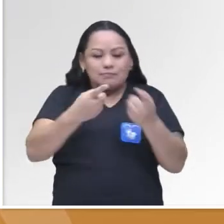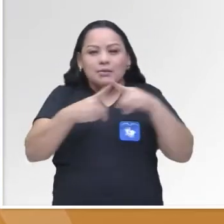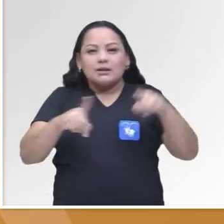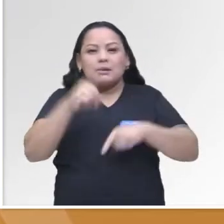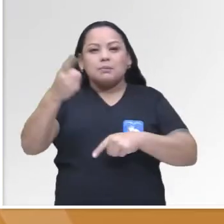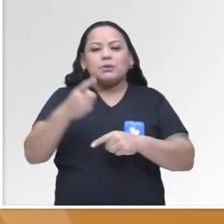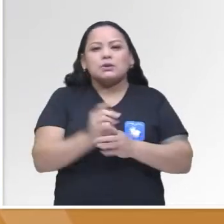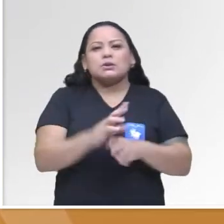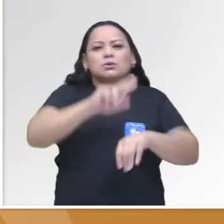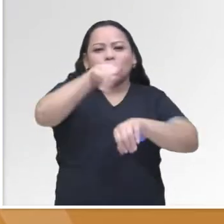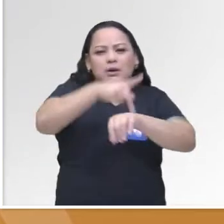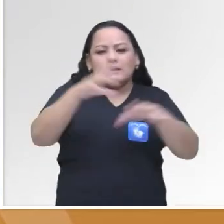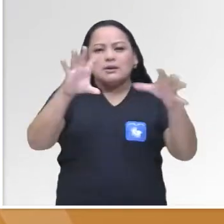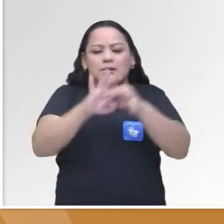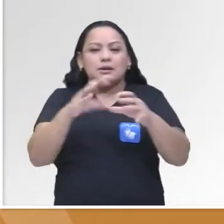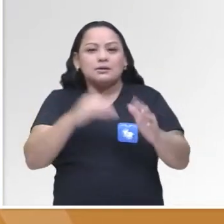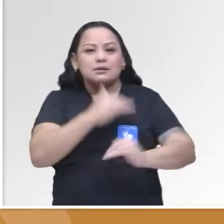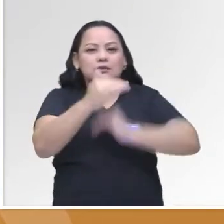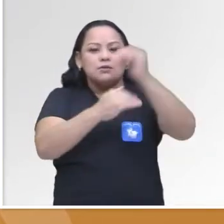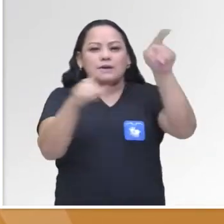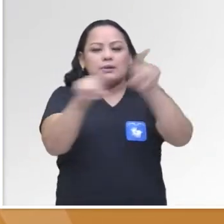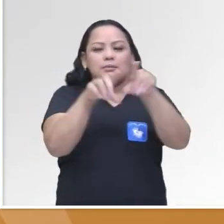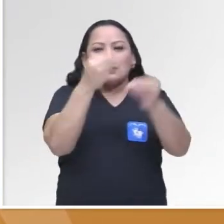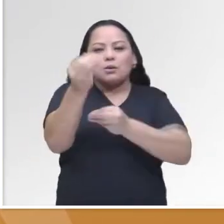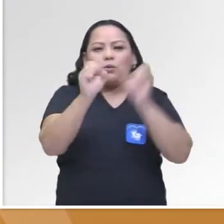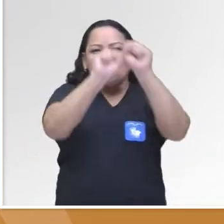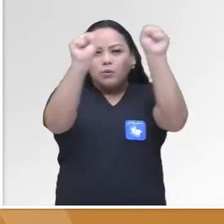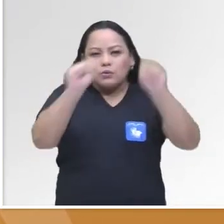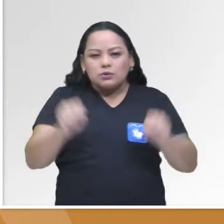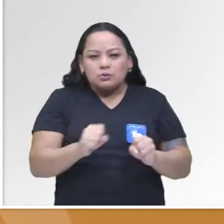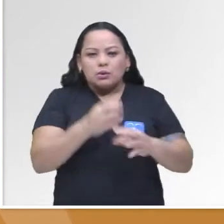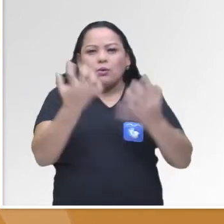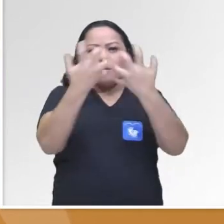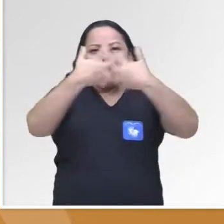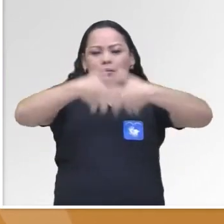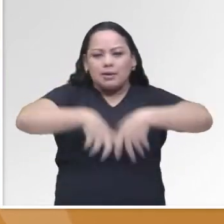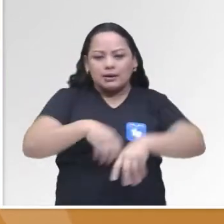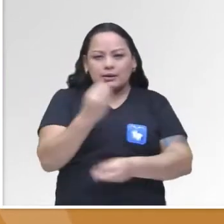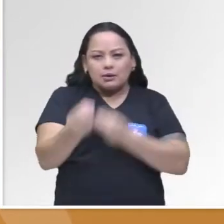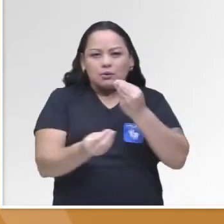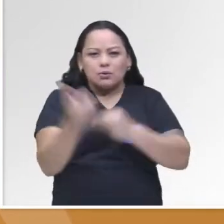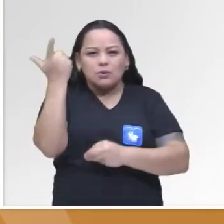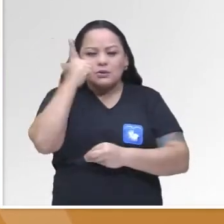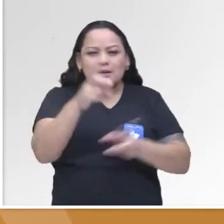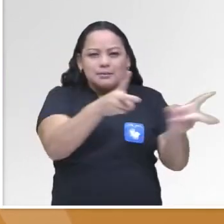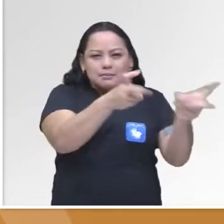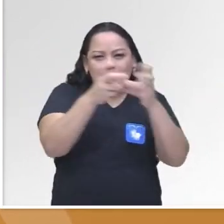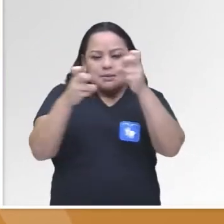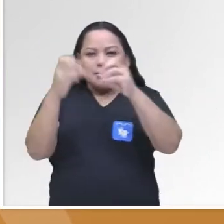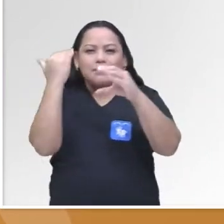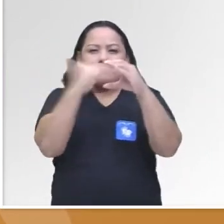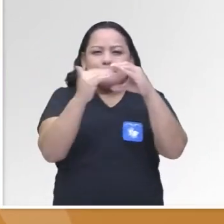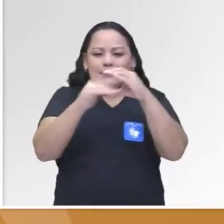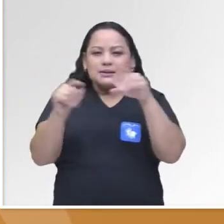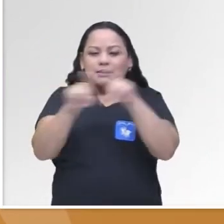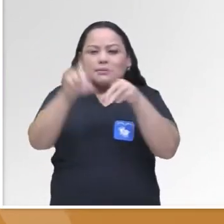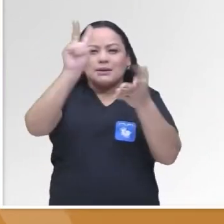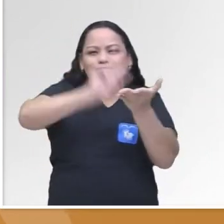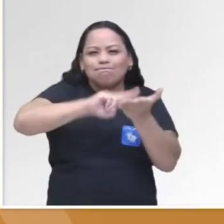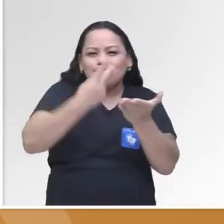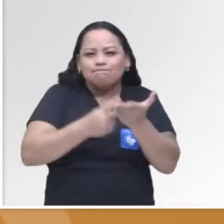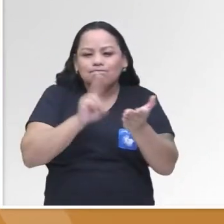também desenvolvendo um sistema ali de uma máquina que acaba conseguindo captar essas mensagens e decifrar